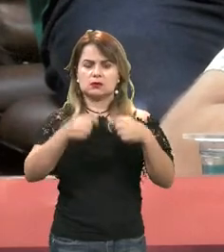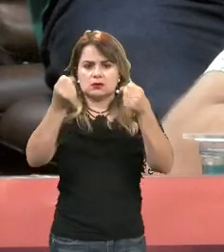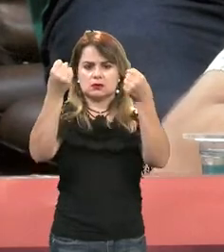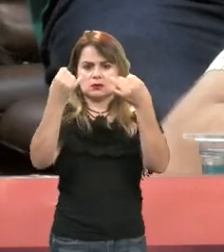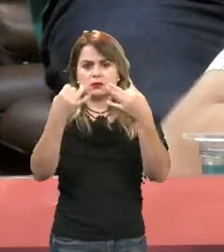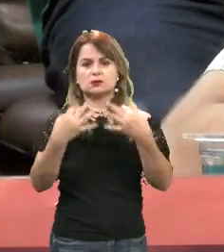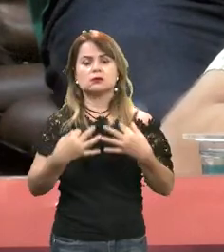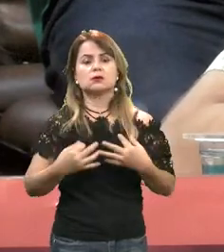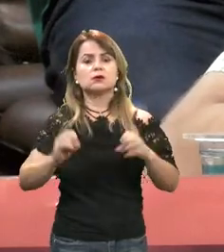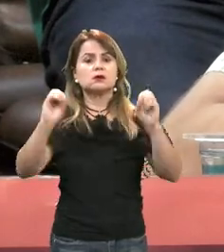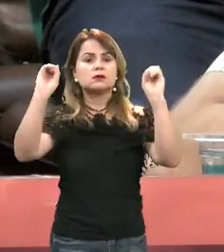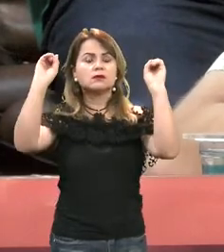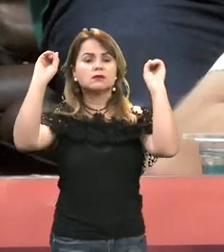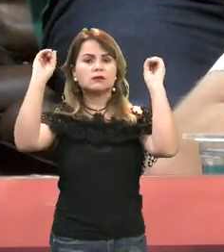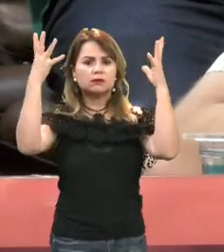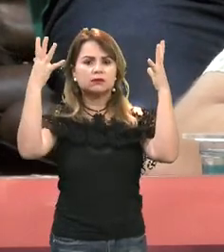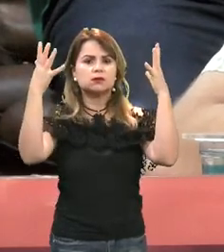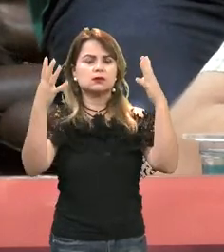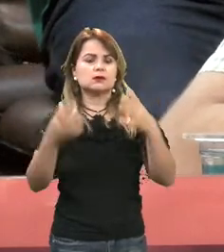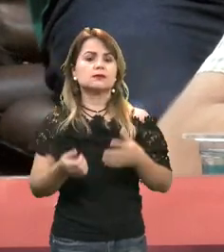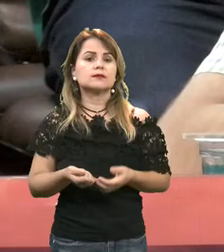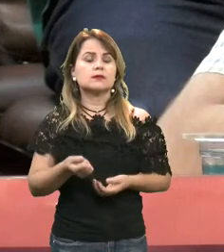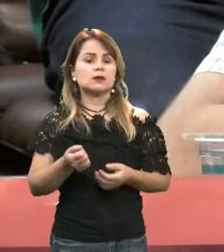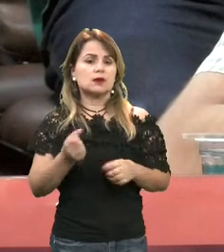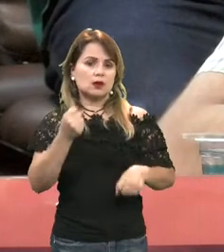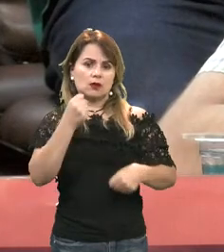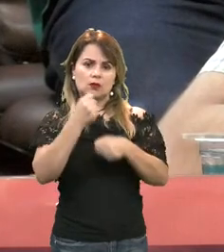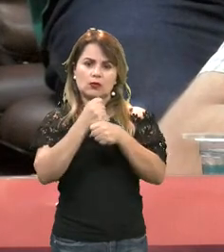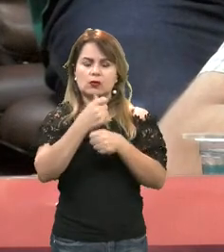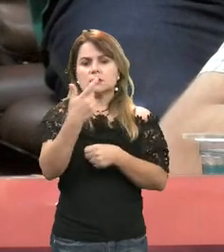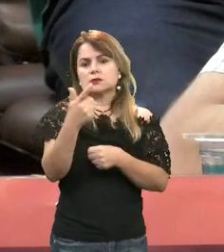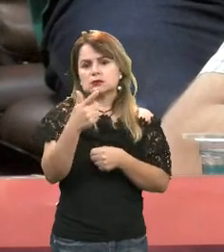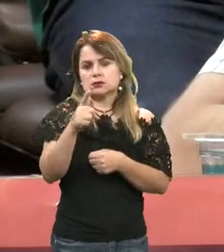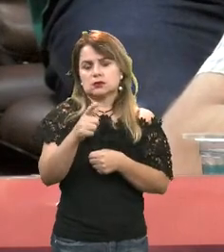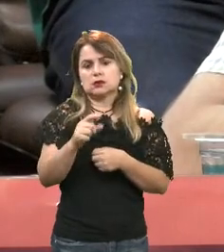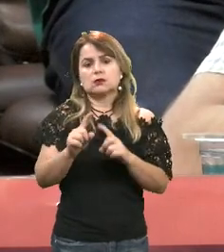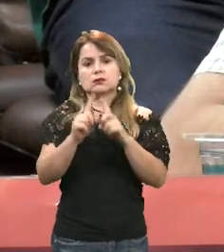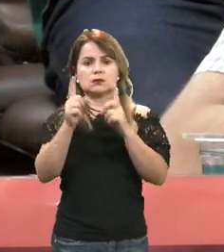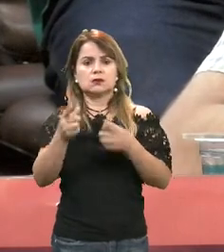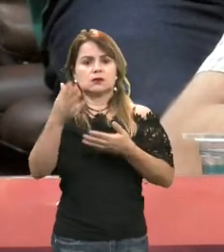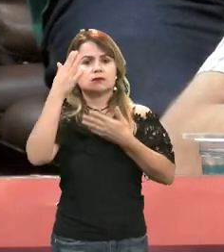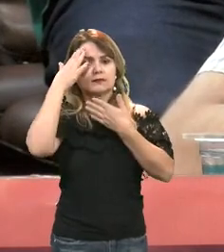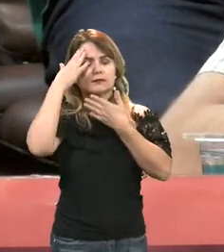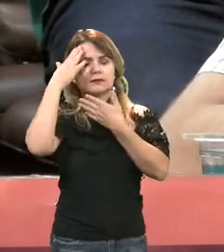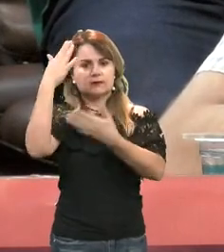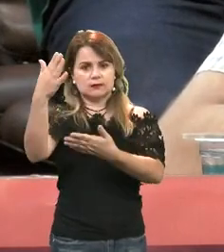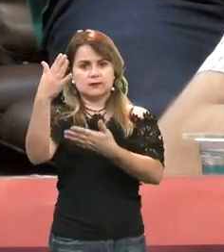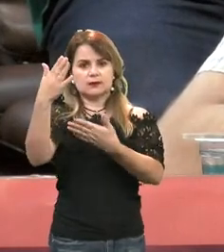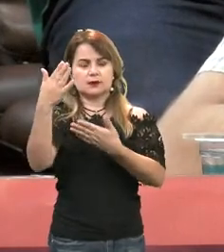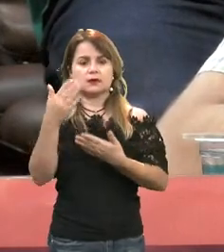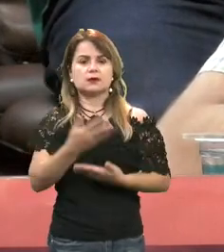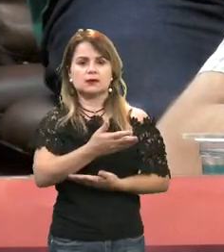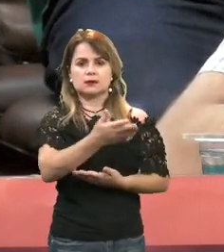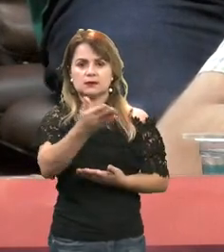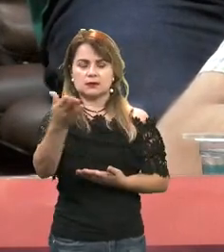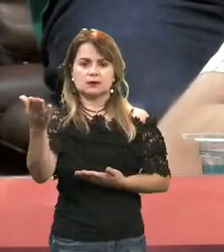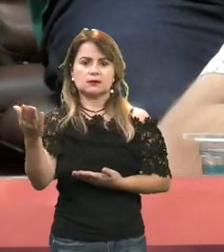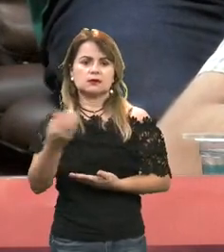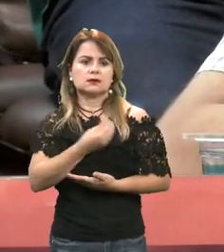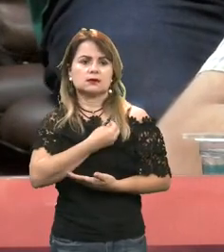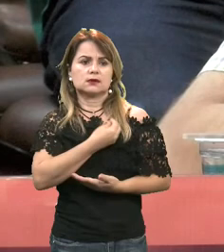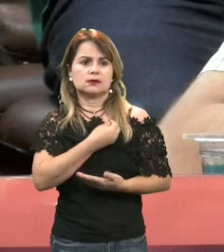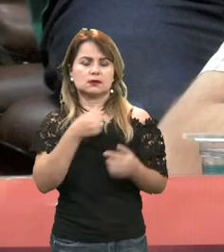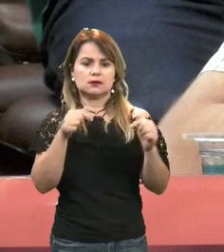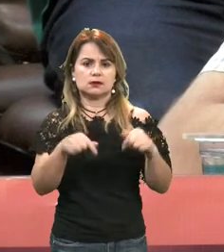os eventos, sem apoio, sem estrutura. Então, eu queria te agradecer por você estar aqui e dizer que nós